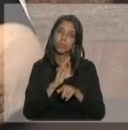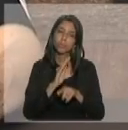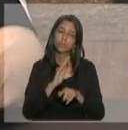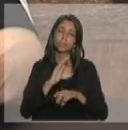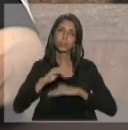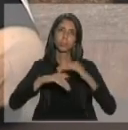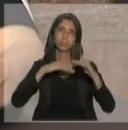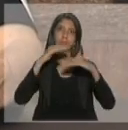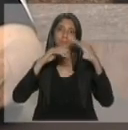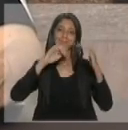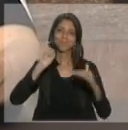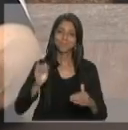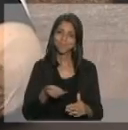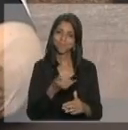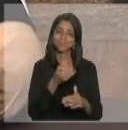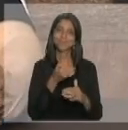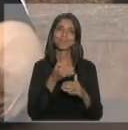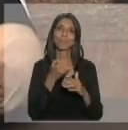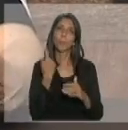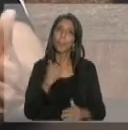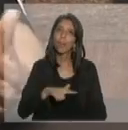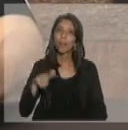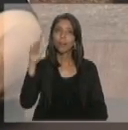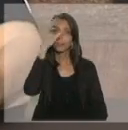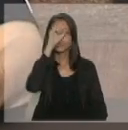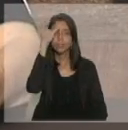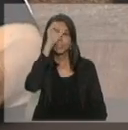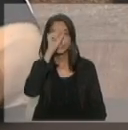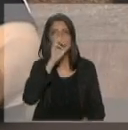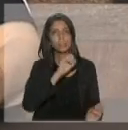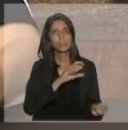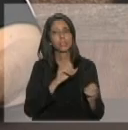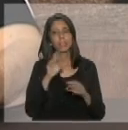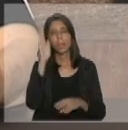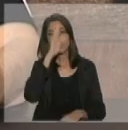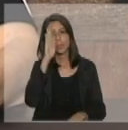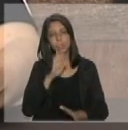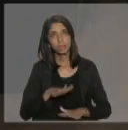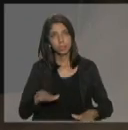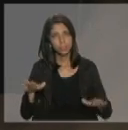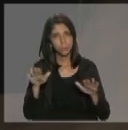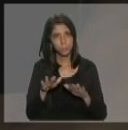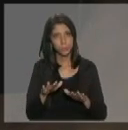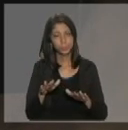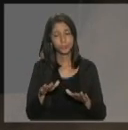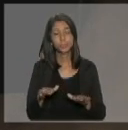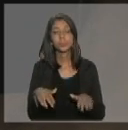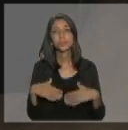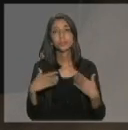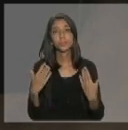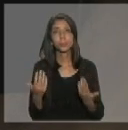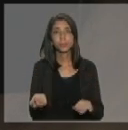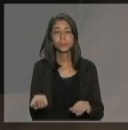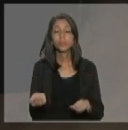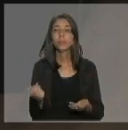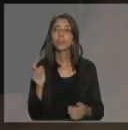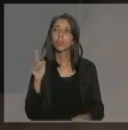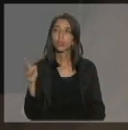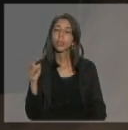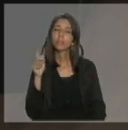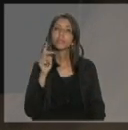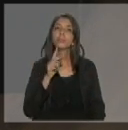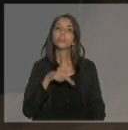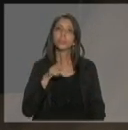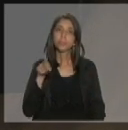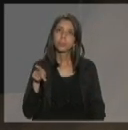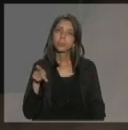a oportunidade de aprender e de ensinar por todo o Brasil. Aí, quando a Margot